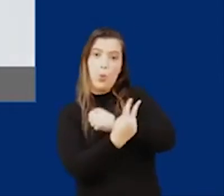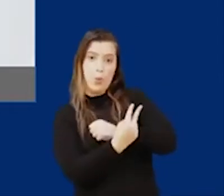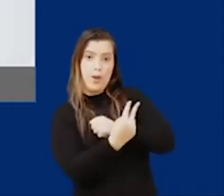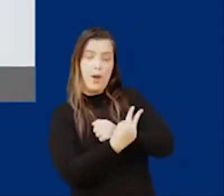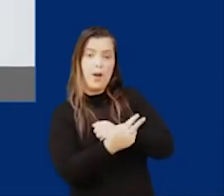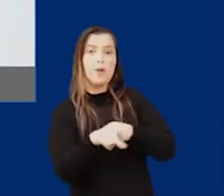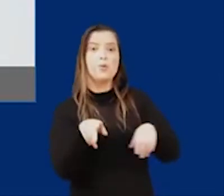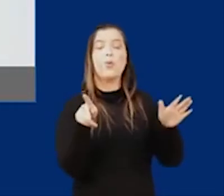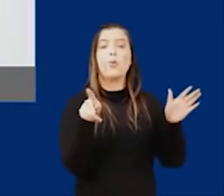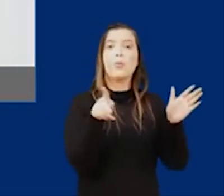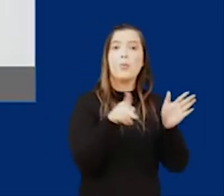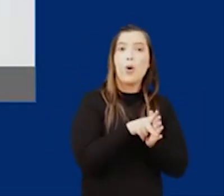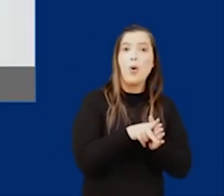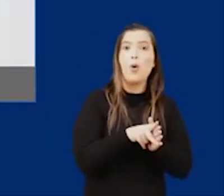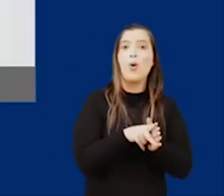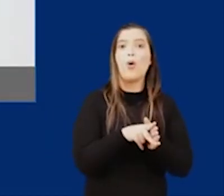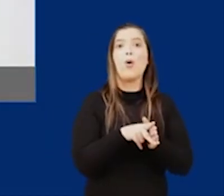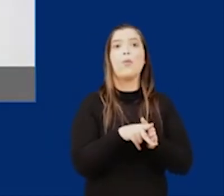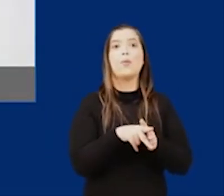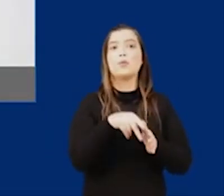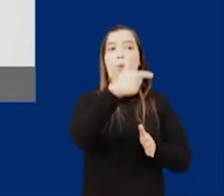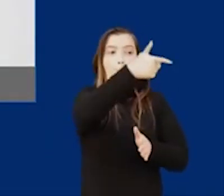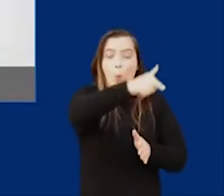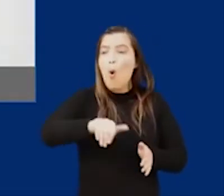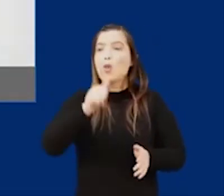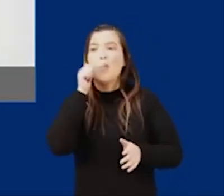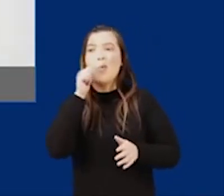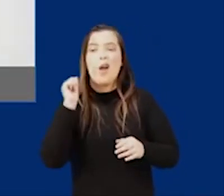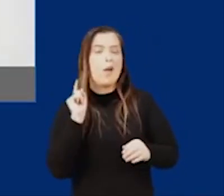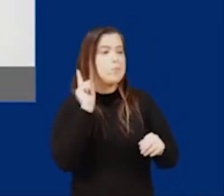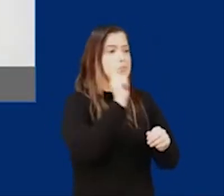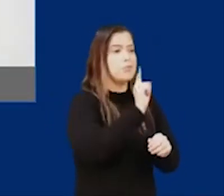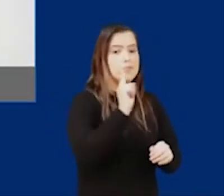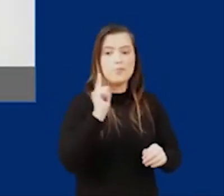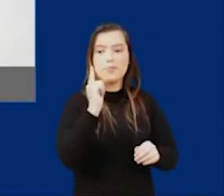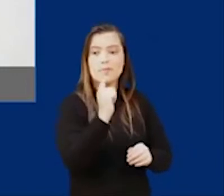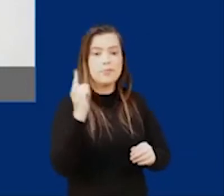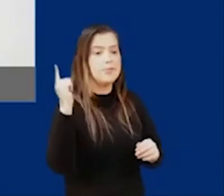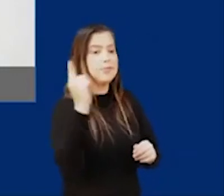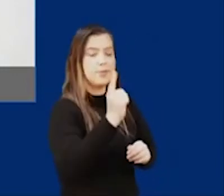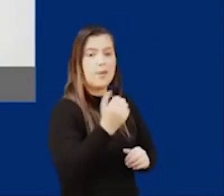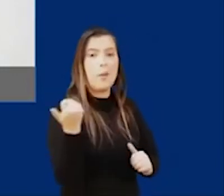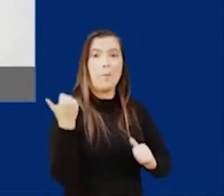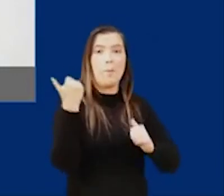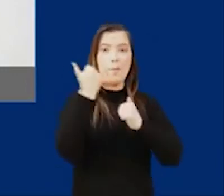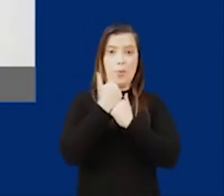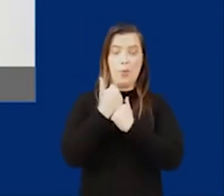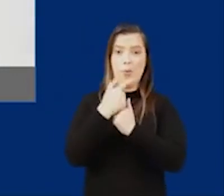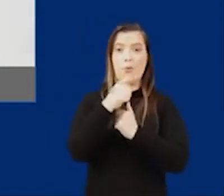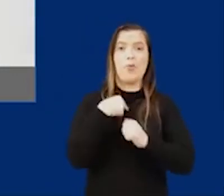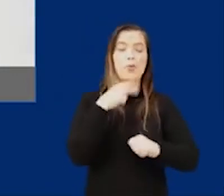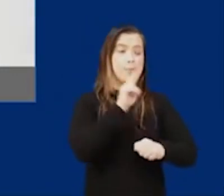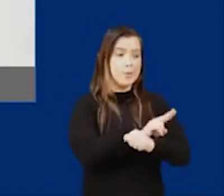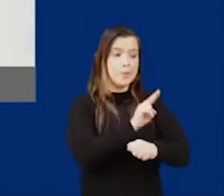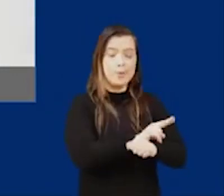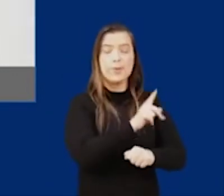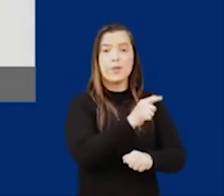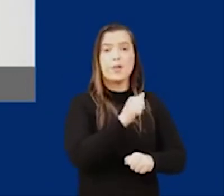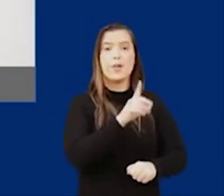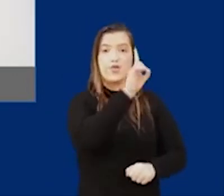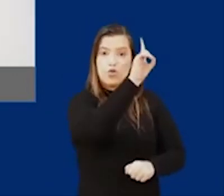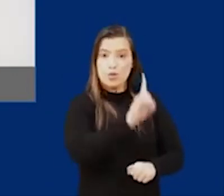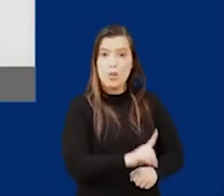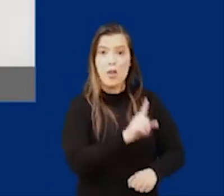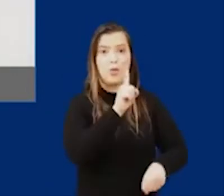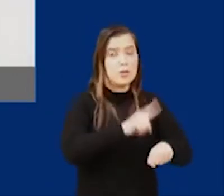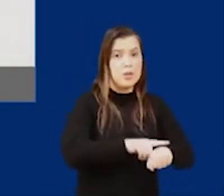apoio sensível das outras mulheres ao redor, como rede de apoio e proteção, né, para garantir que ela tenha o